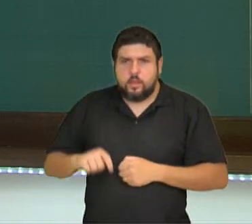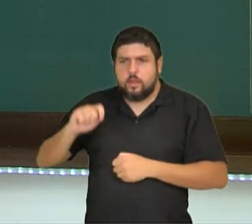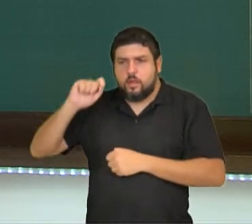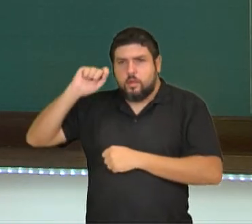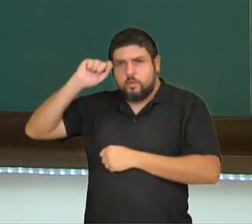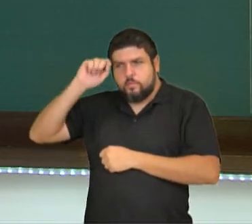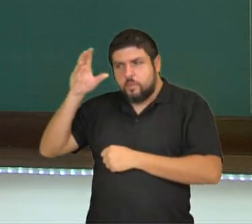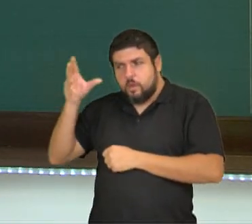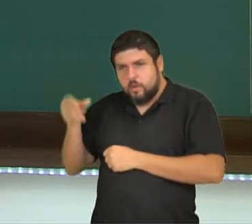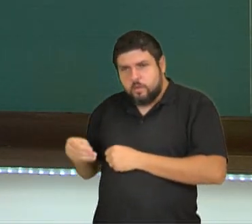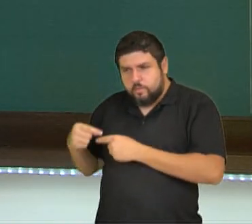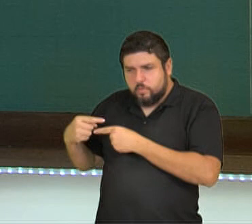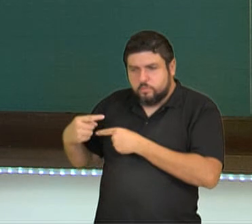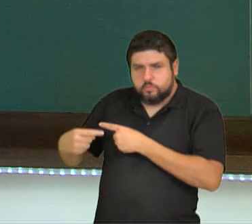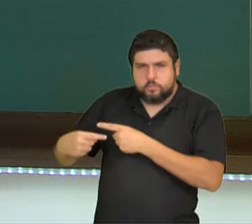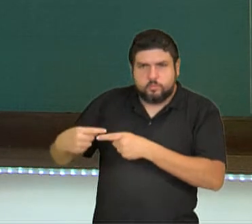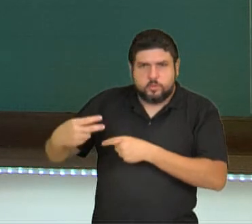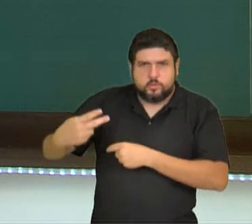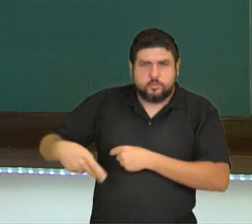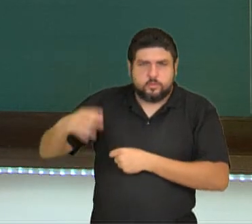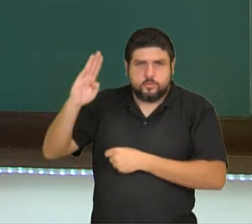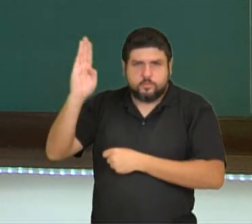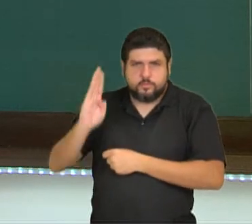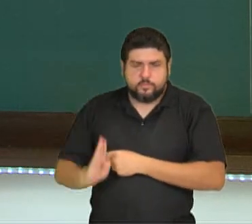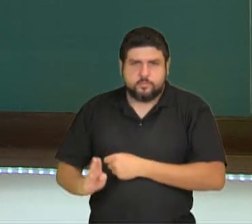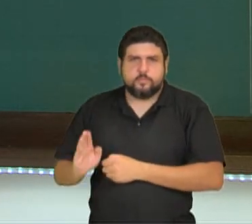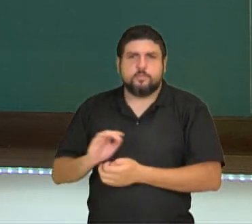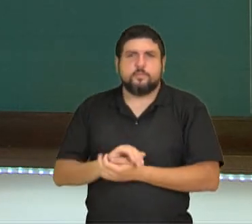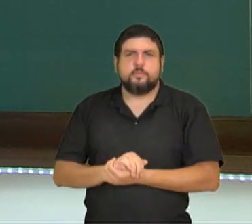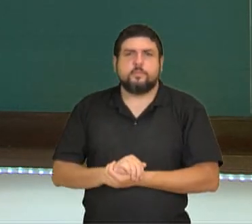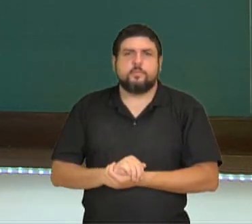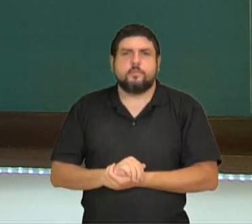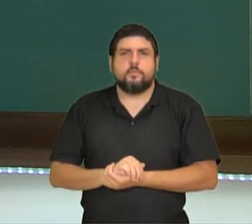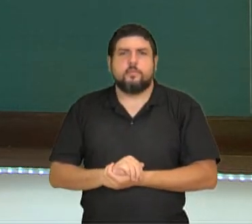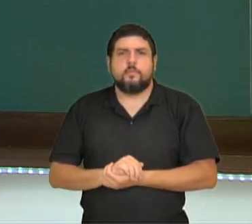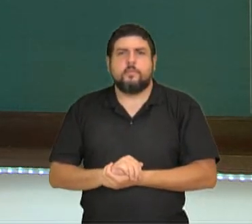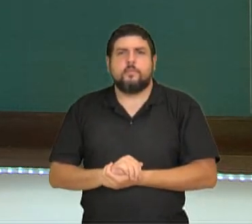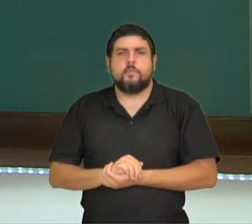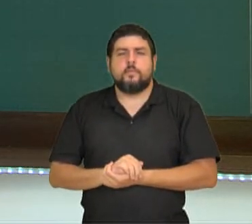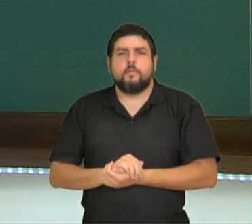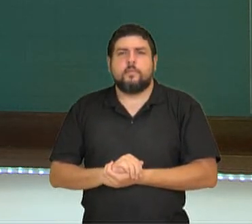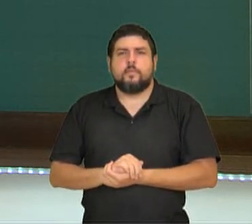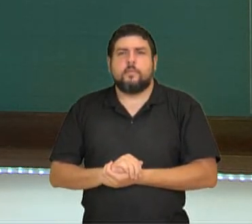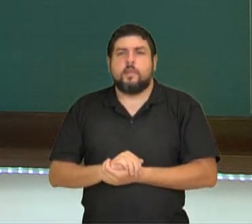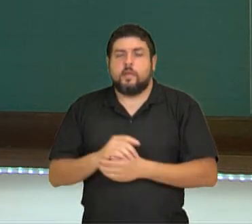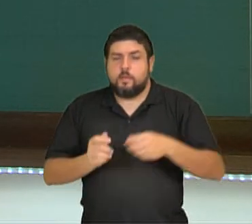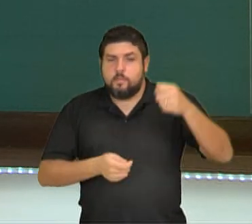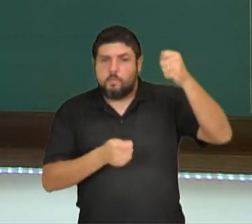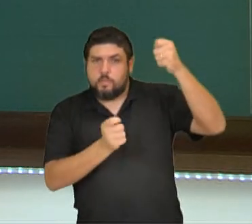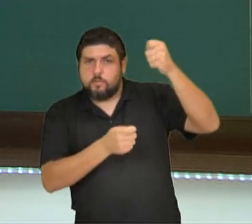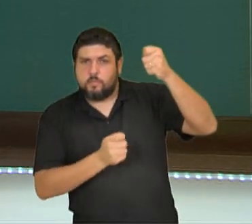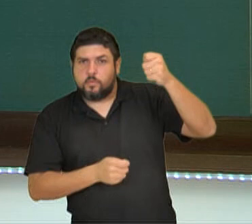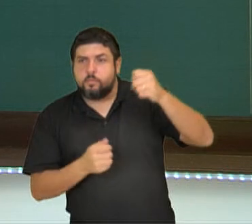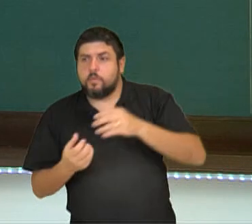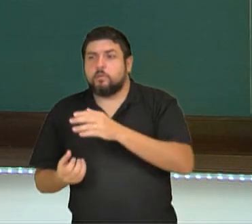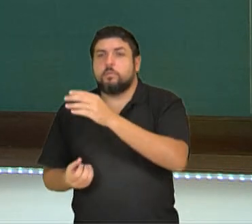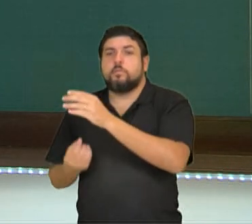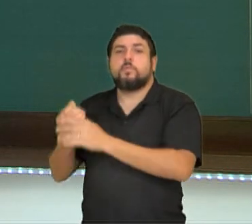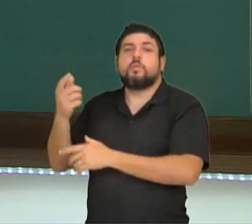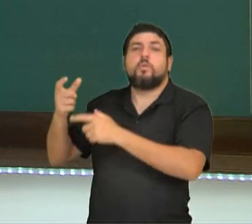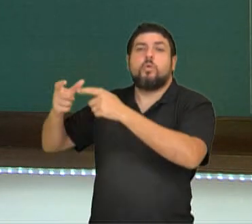afrodescendentes brasileiros, tá? Então, o instrumento, o berimbau, ele é trazido da África,